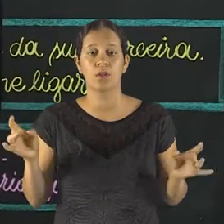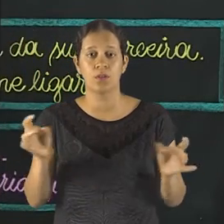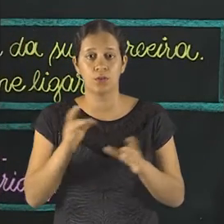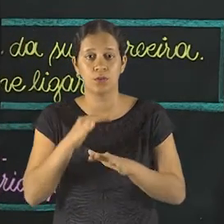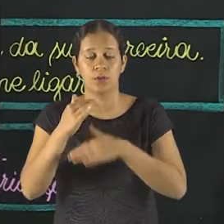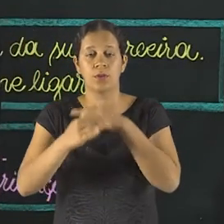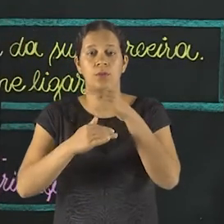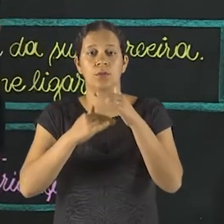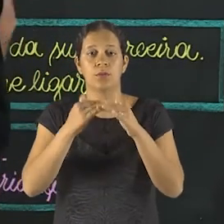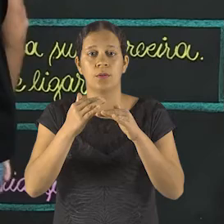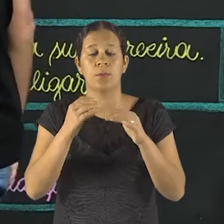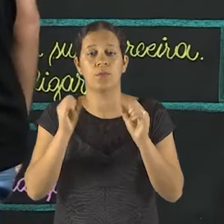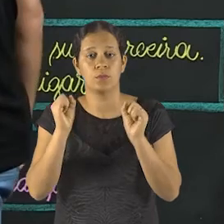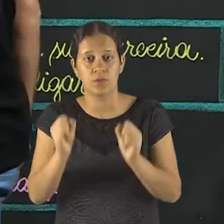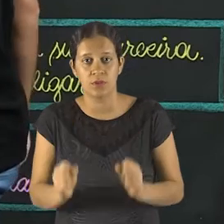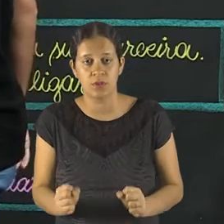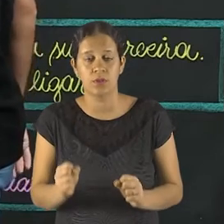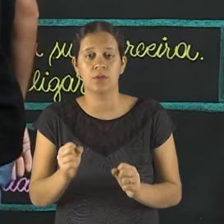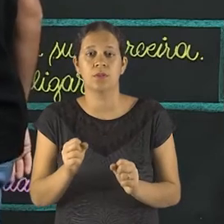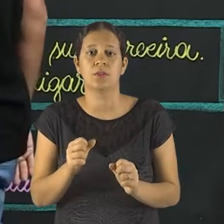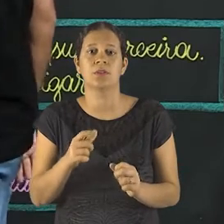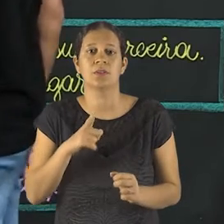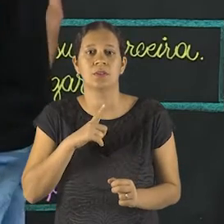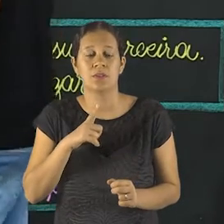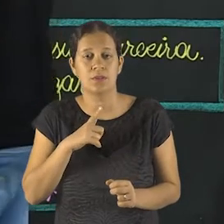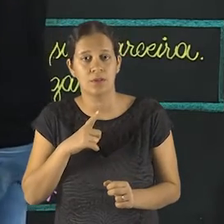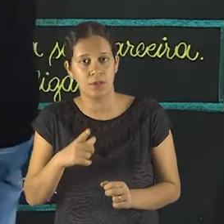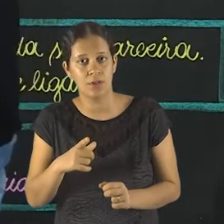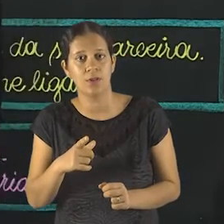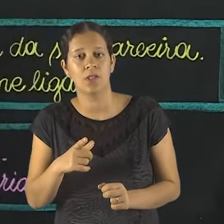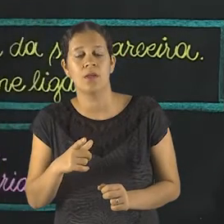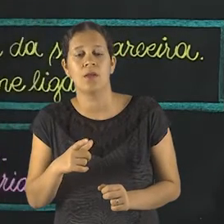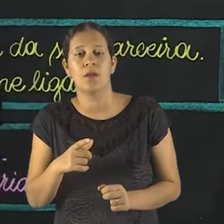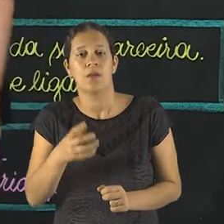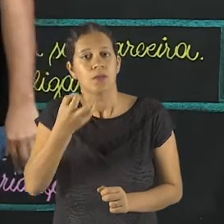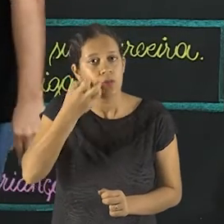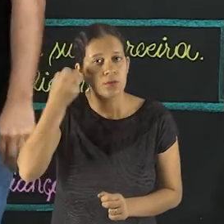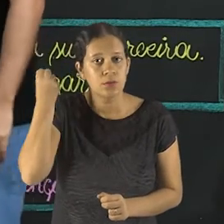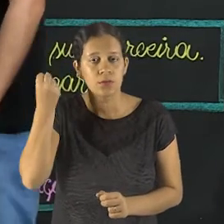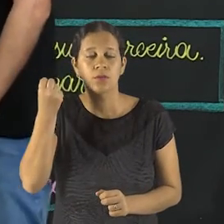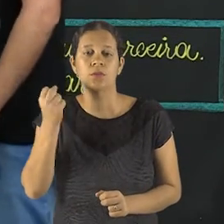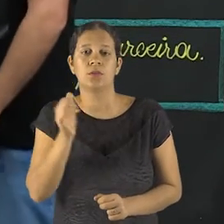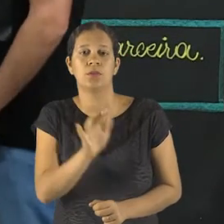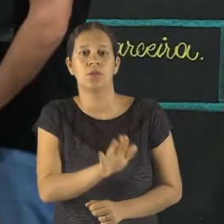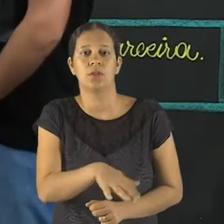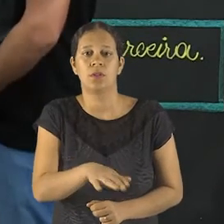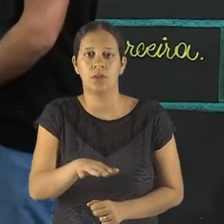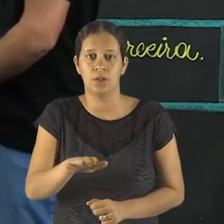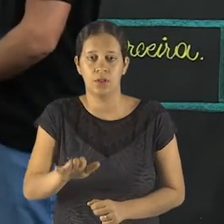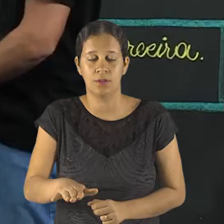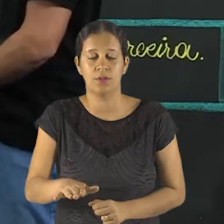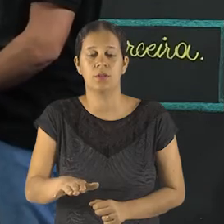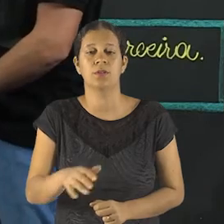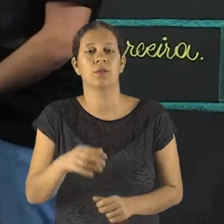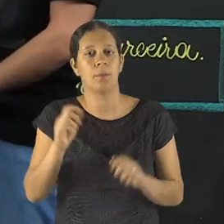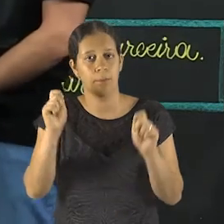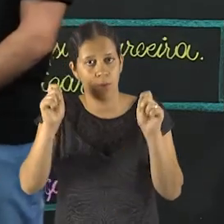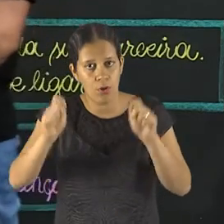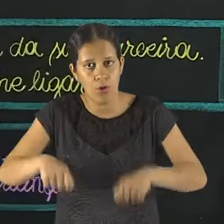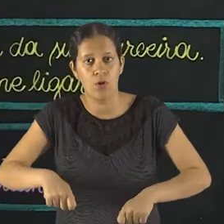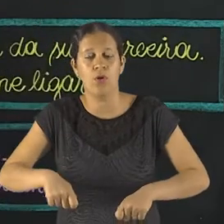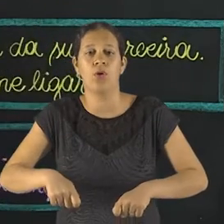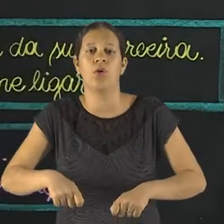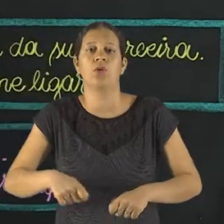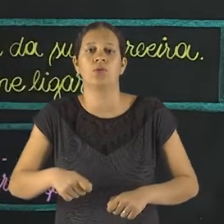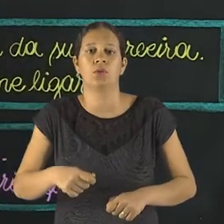Terminado o processo, poderá adquirir a guarda da criança. Terminado o processo, poderá adquirir a